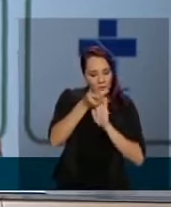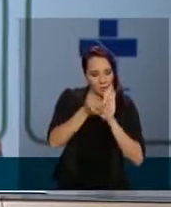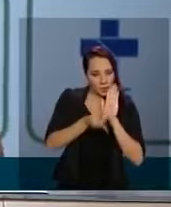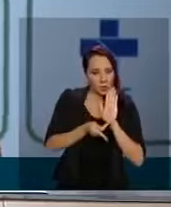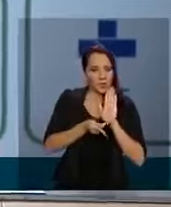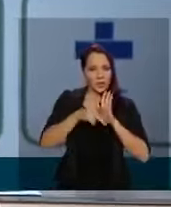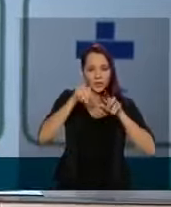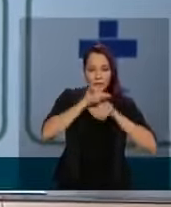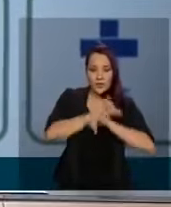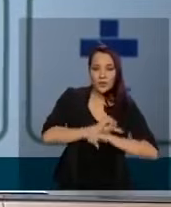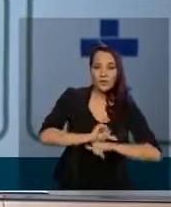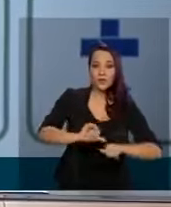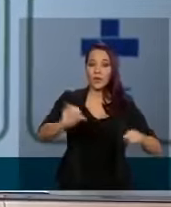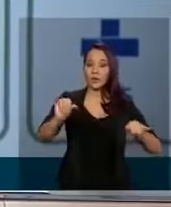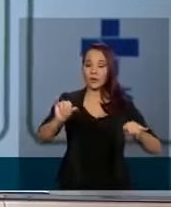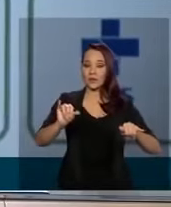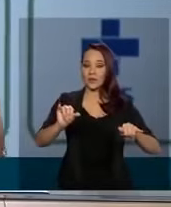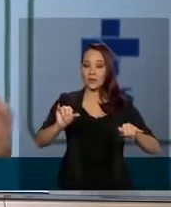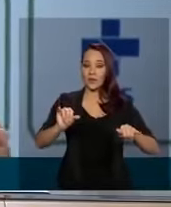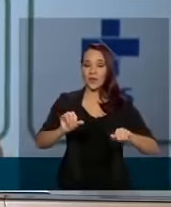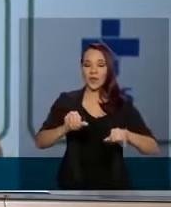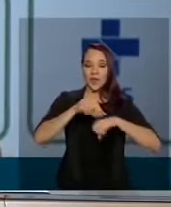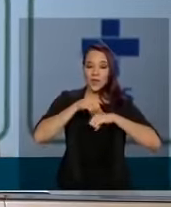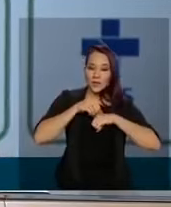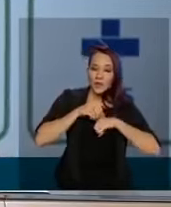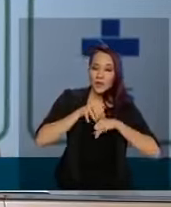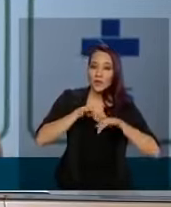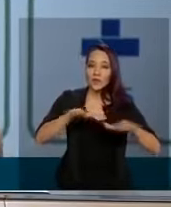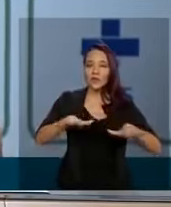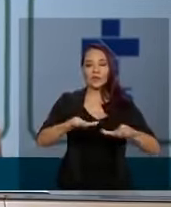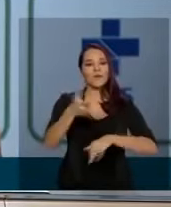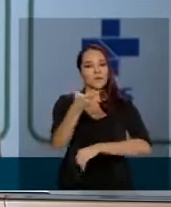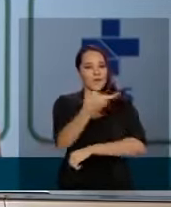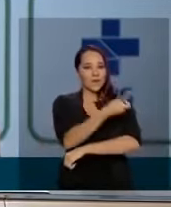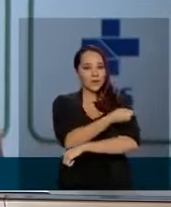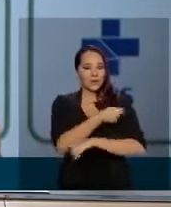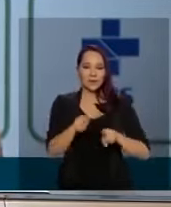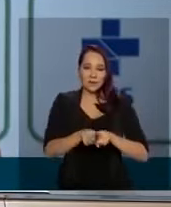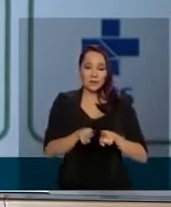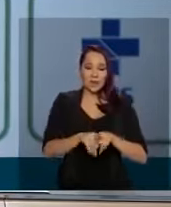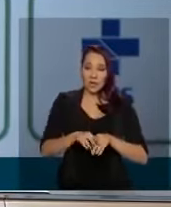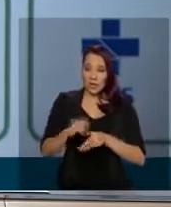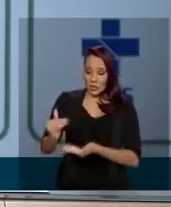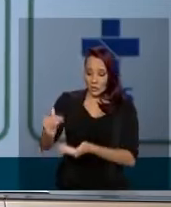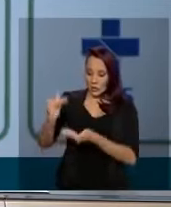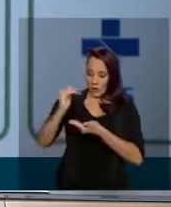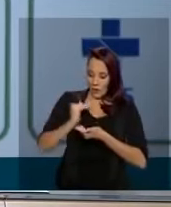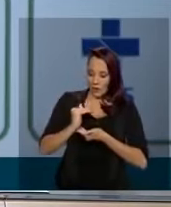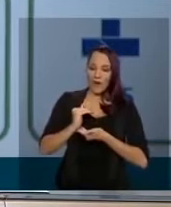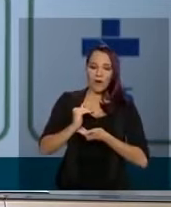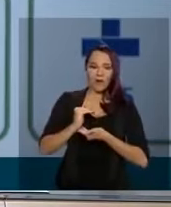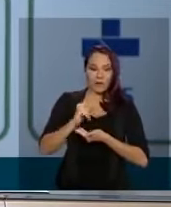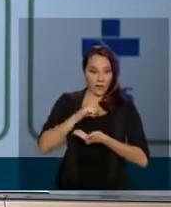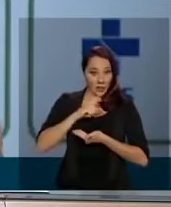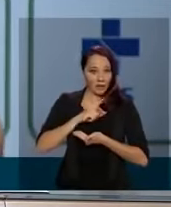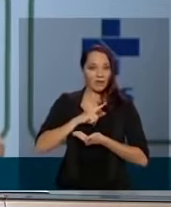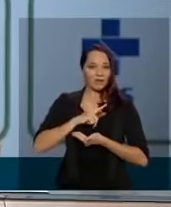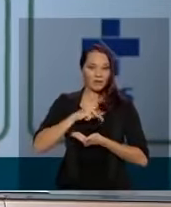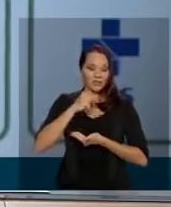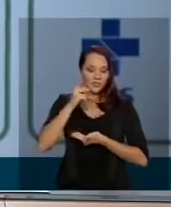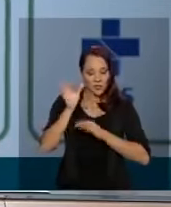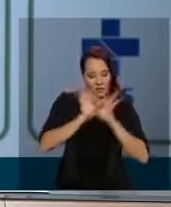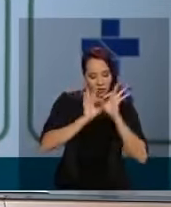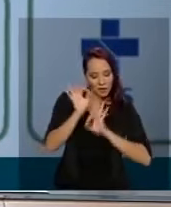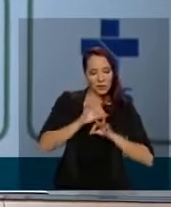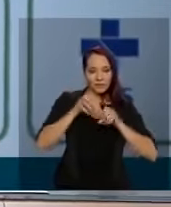de divulgação, de distribuição da vacina, assim que nós tivermos uma vacina com